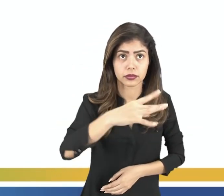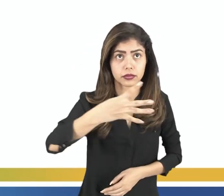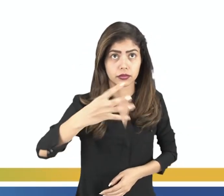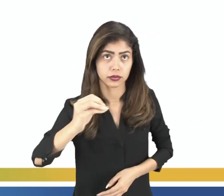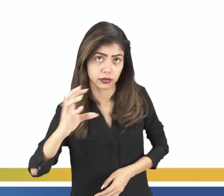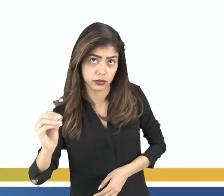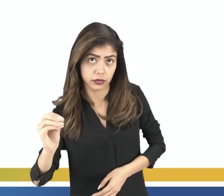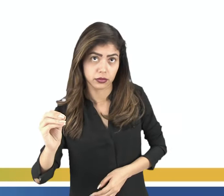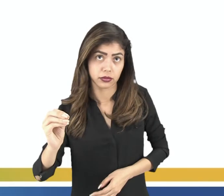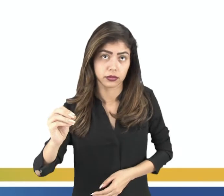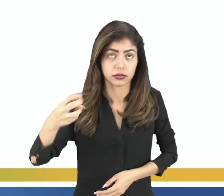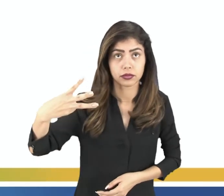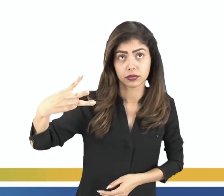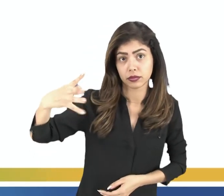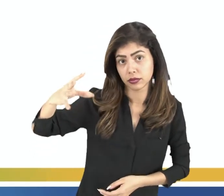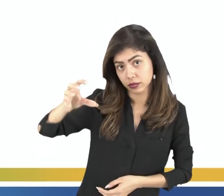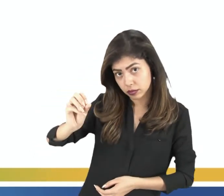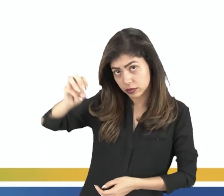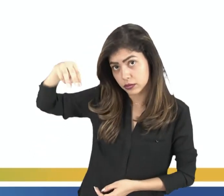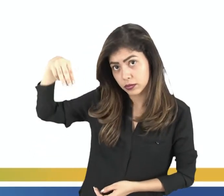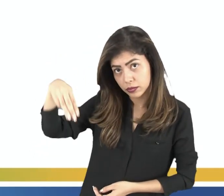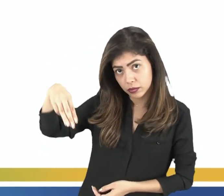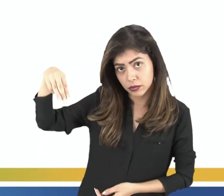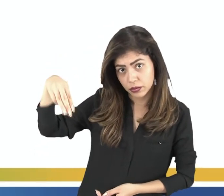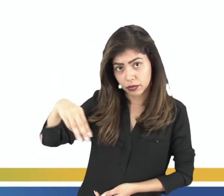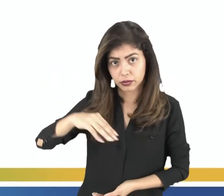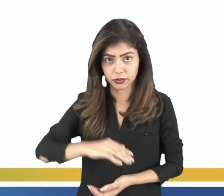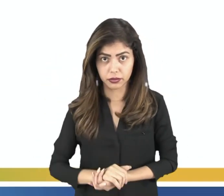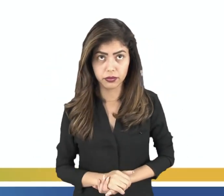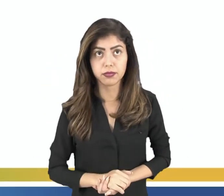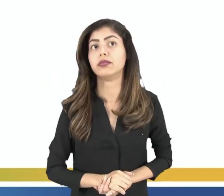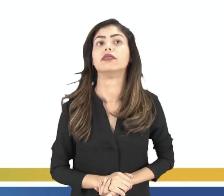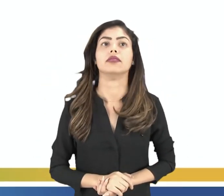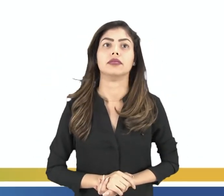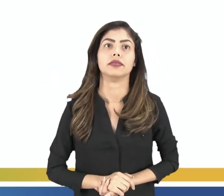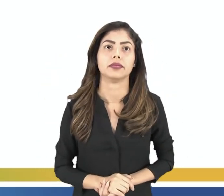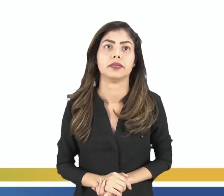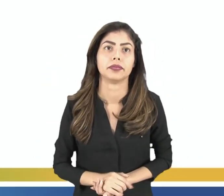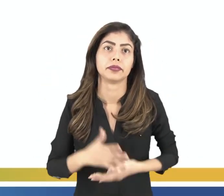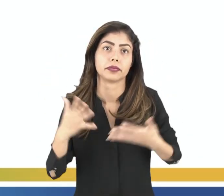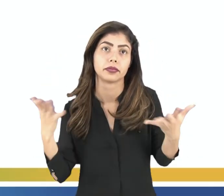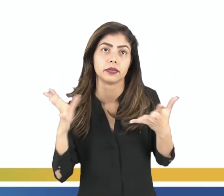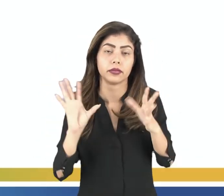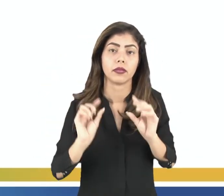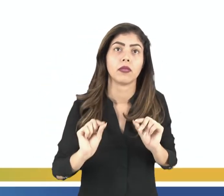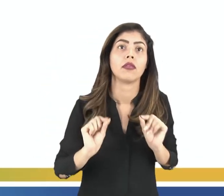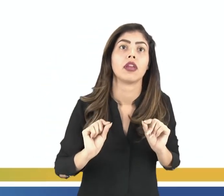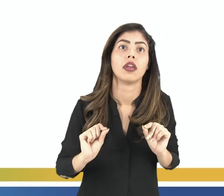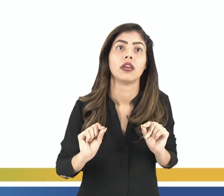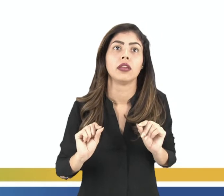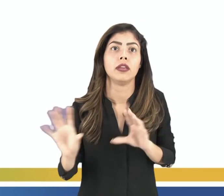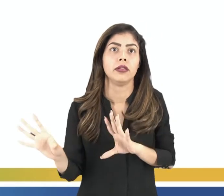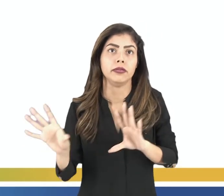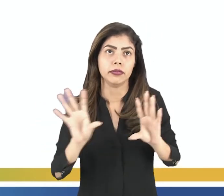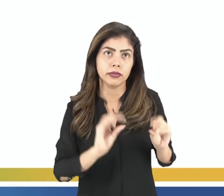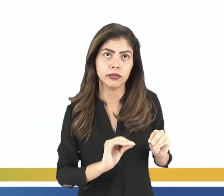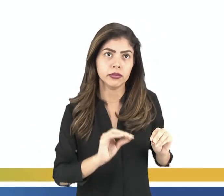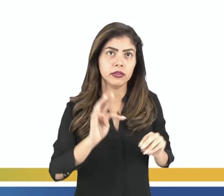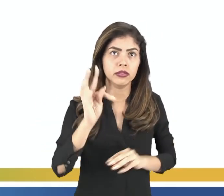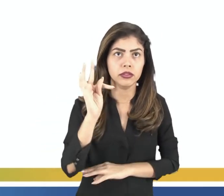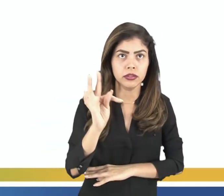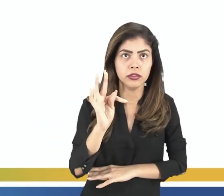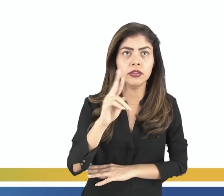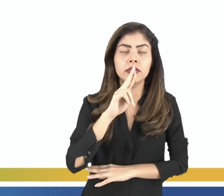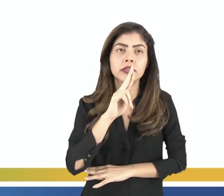a 400 intervalos de 30 minutos. E eu vou pegar aqui, ó, logo, T, vamos encontrar